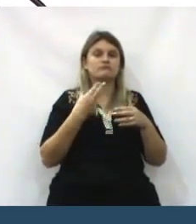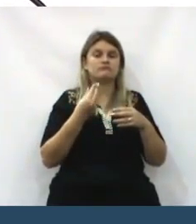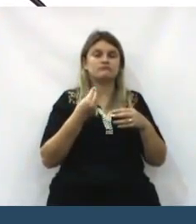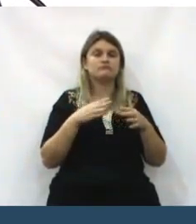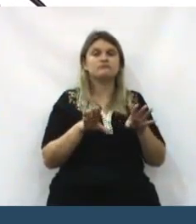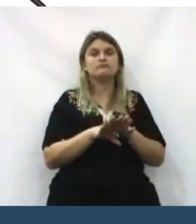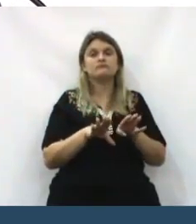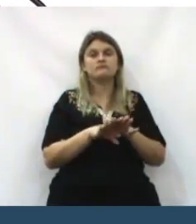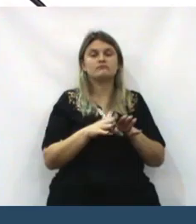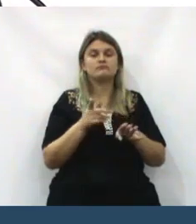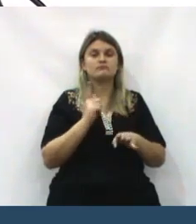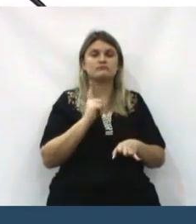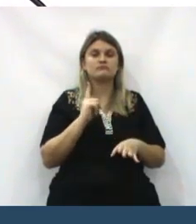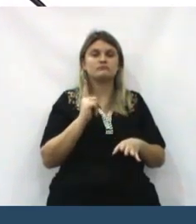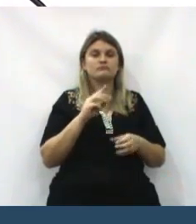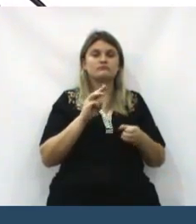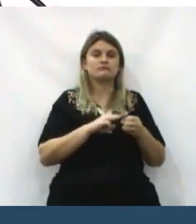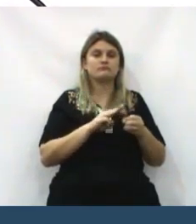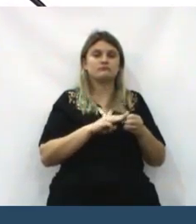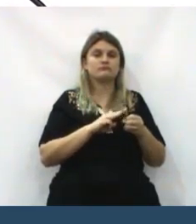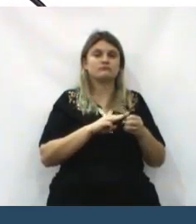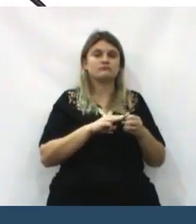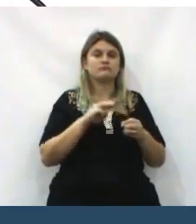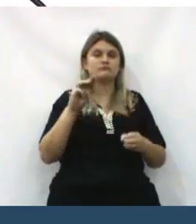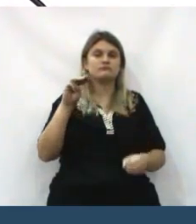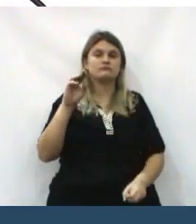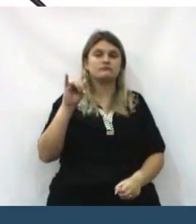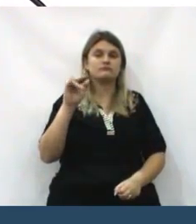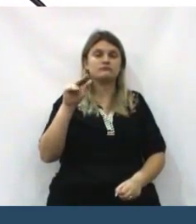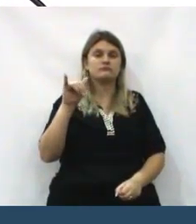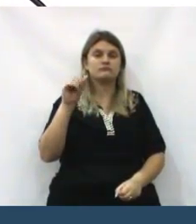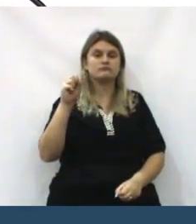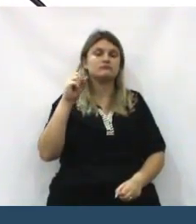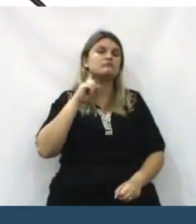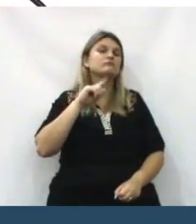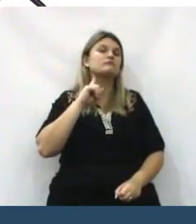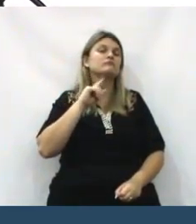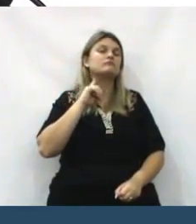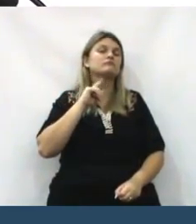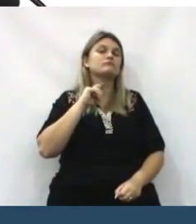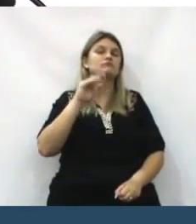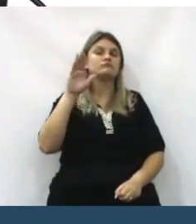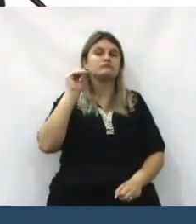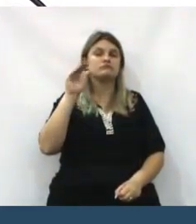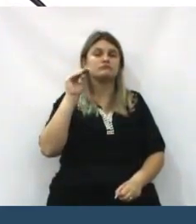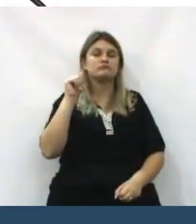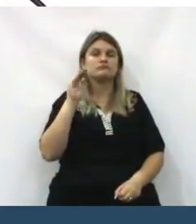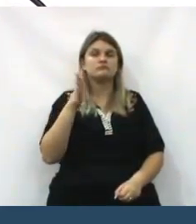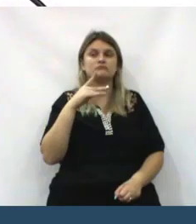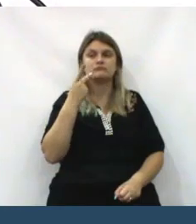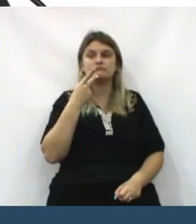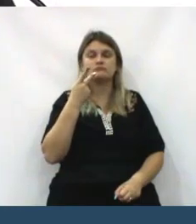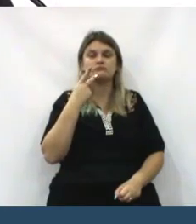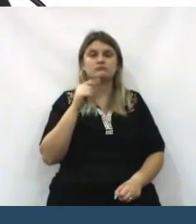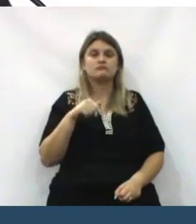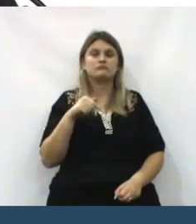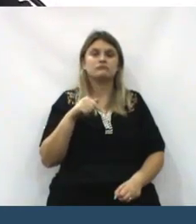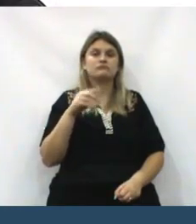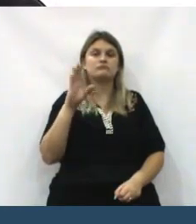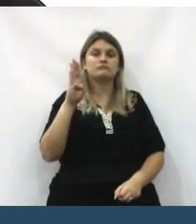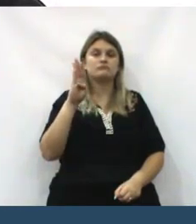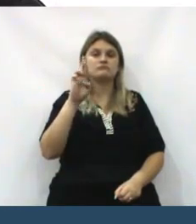Outra questão, existe um município em Minas Gerais, chamado, que eu já falei